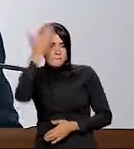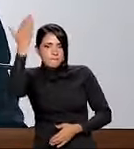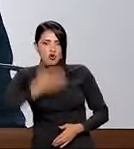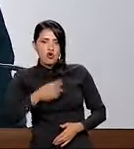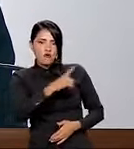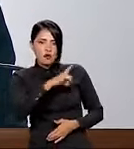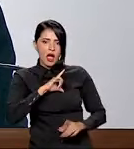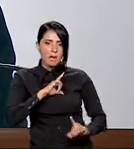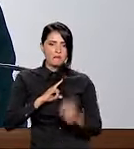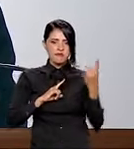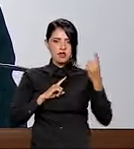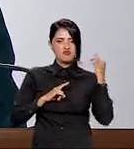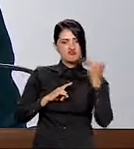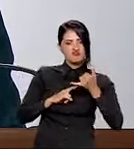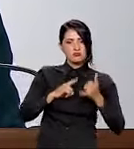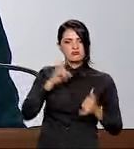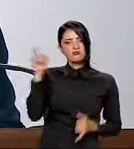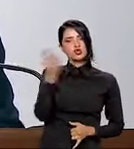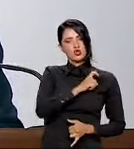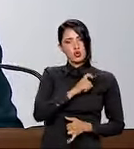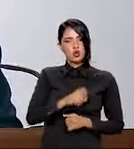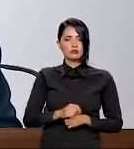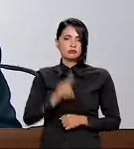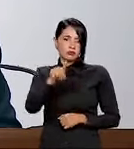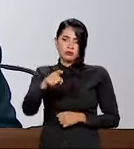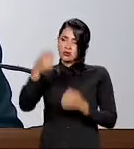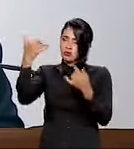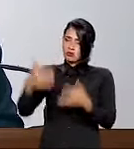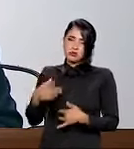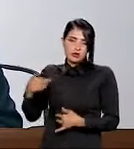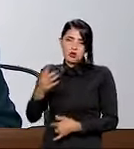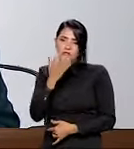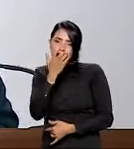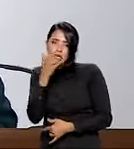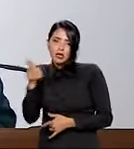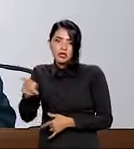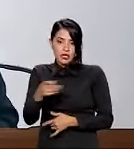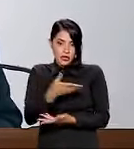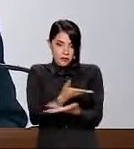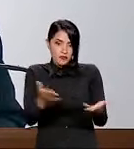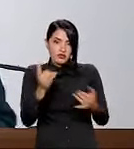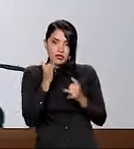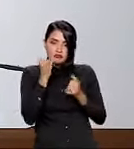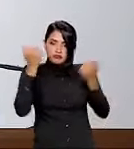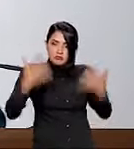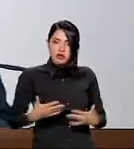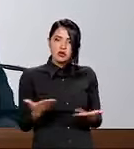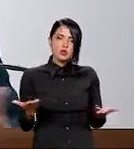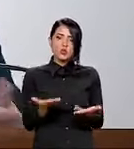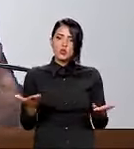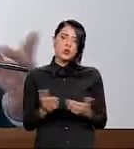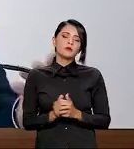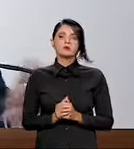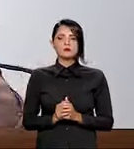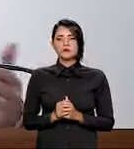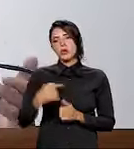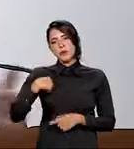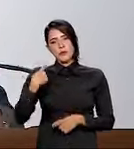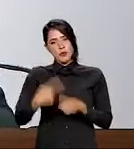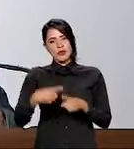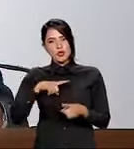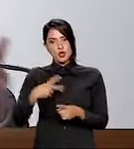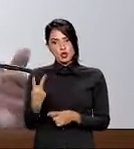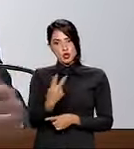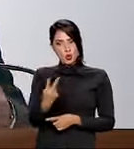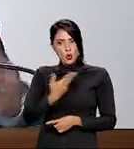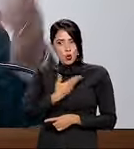narrativa é mentirosa. É isso que eu falei para o Maduro, é isso que eu estou falando para vocês. O fato de ter dois companheiros